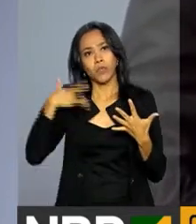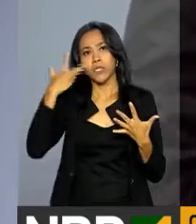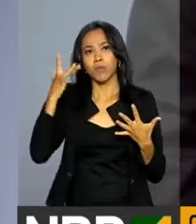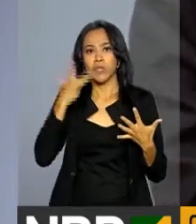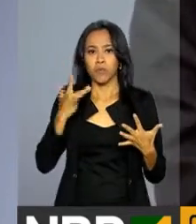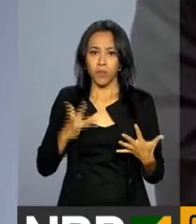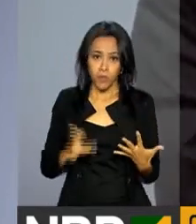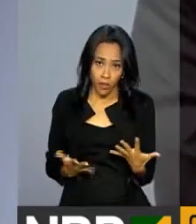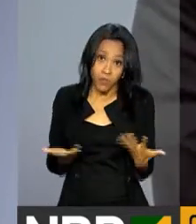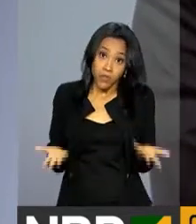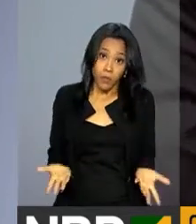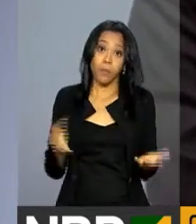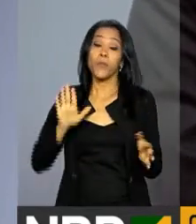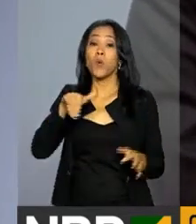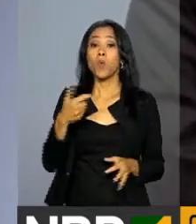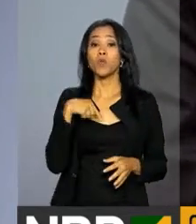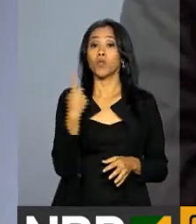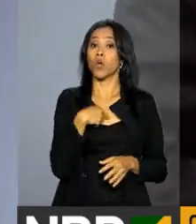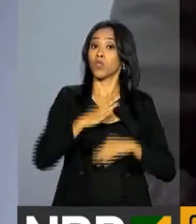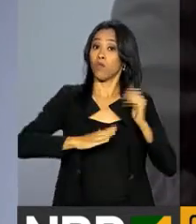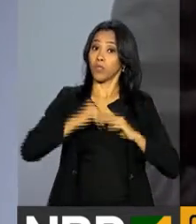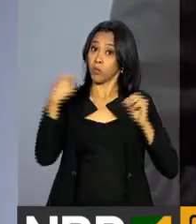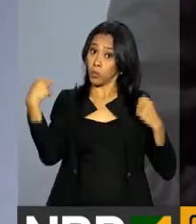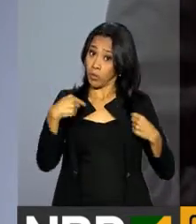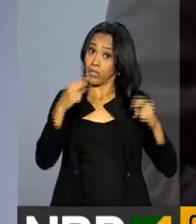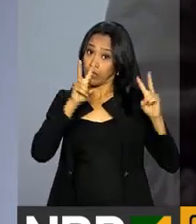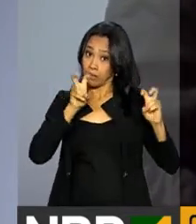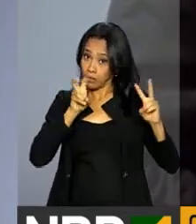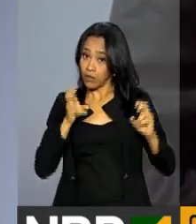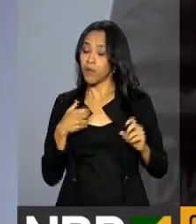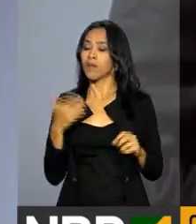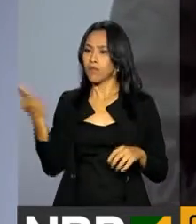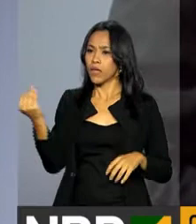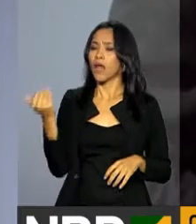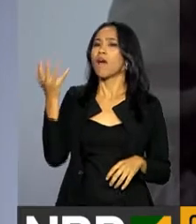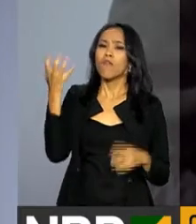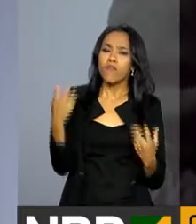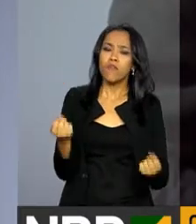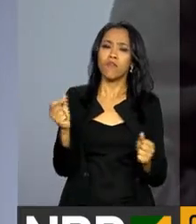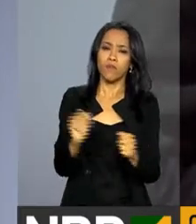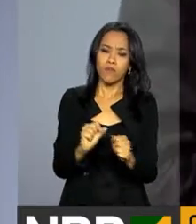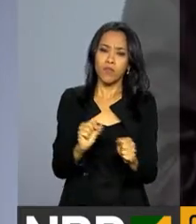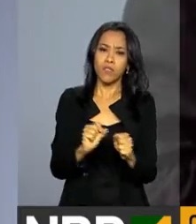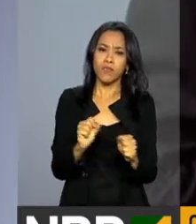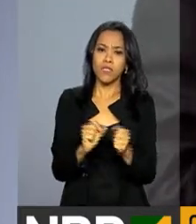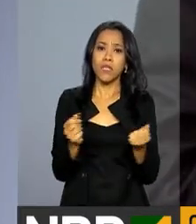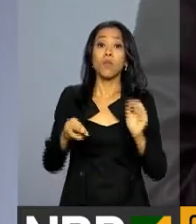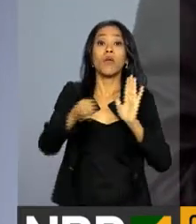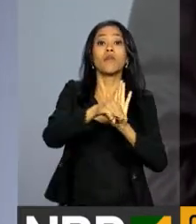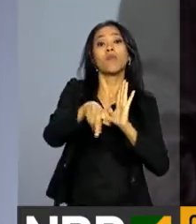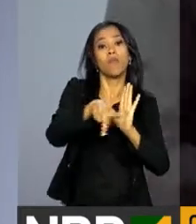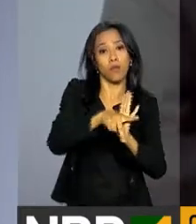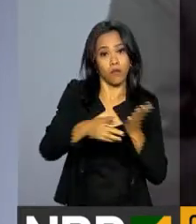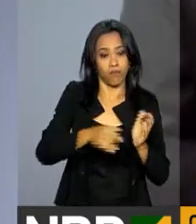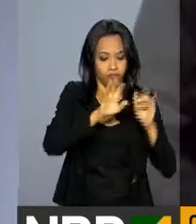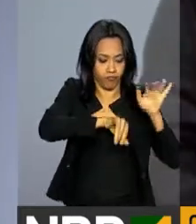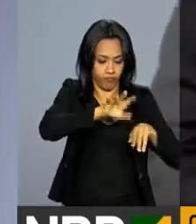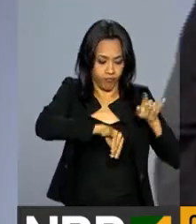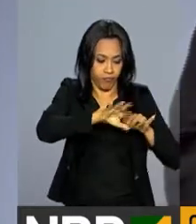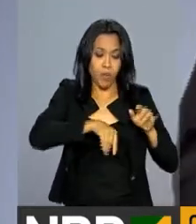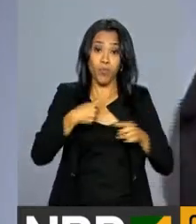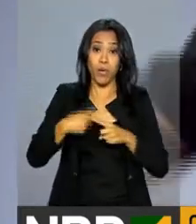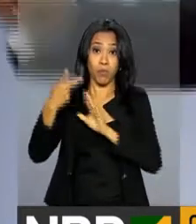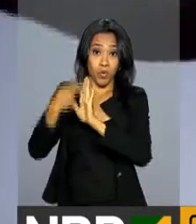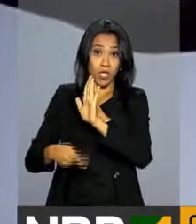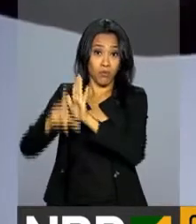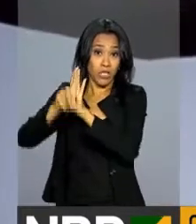quando o time quando nós conversamos sobre isso eu disse vamos fazer é prefeito bruno covas por medida provisória porque se o fizer projeto